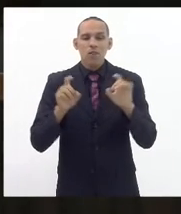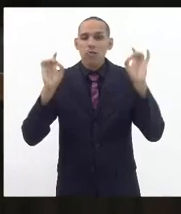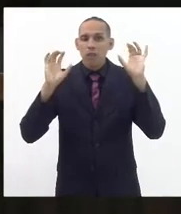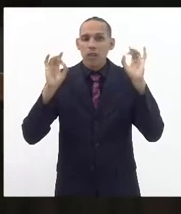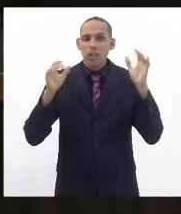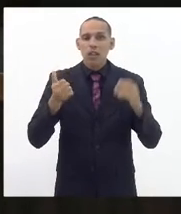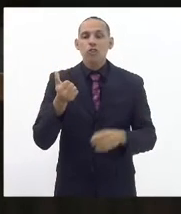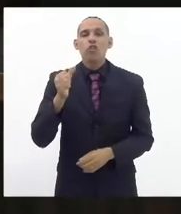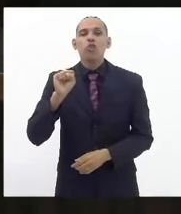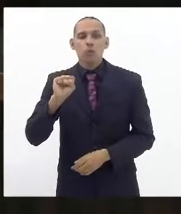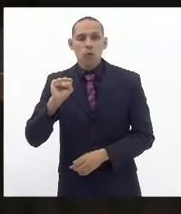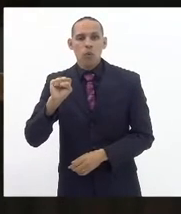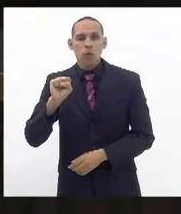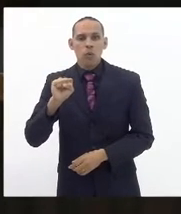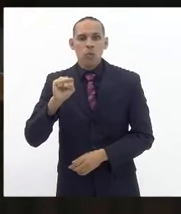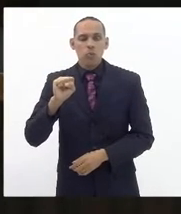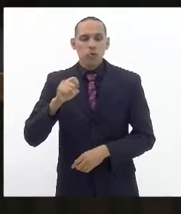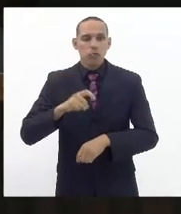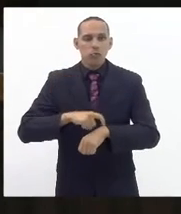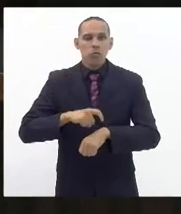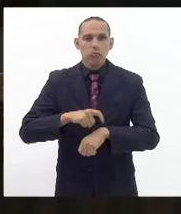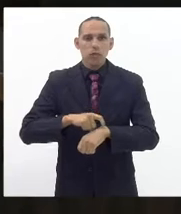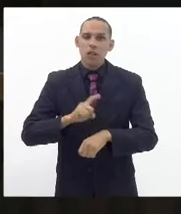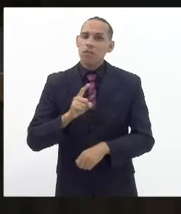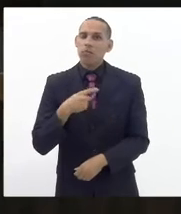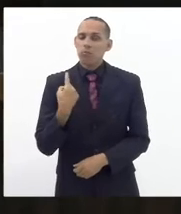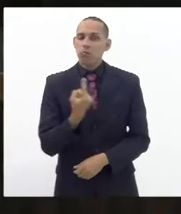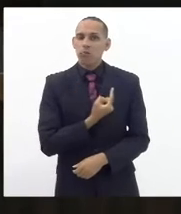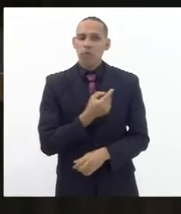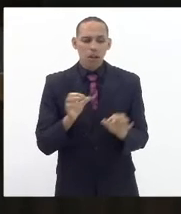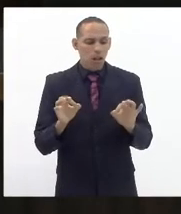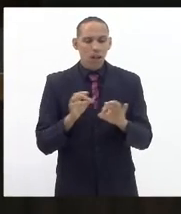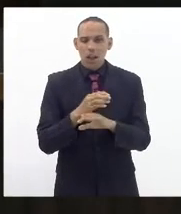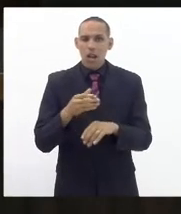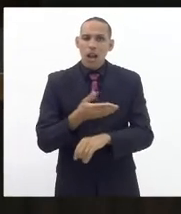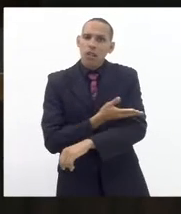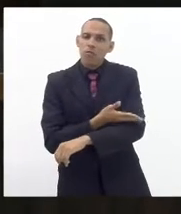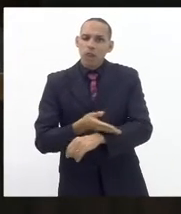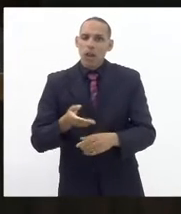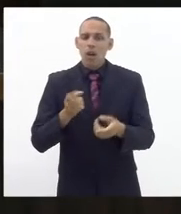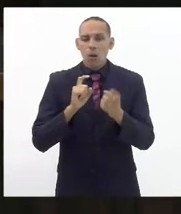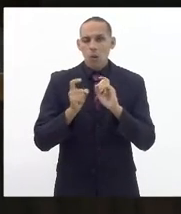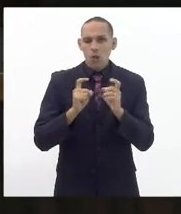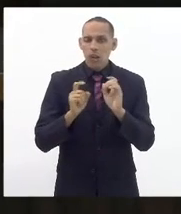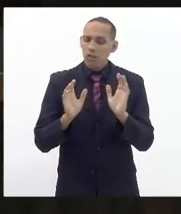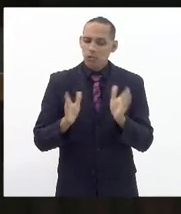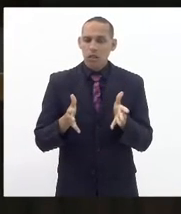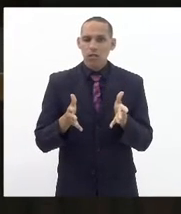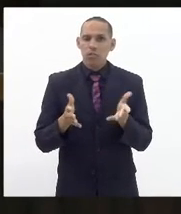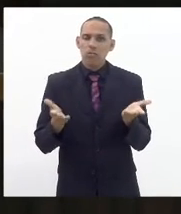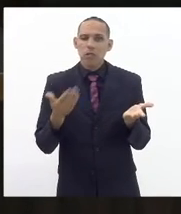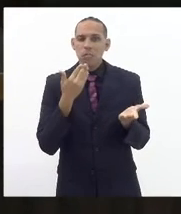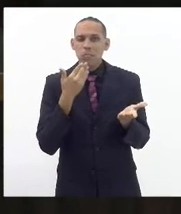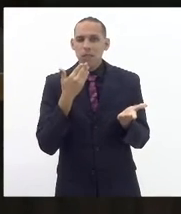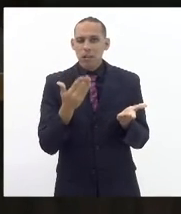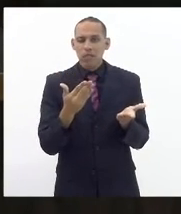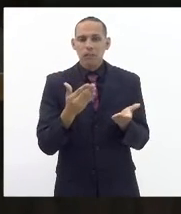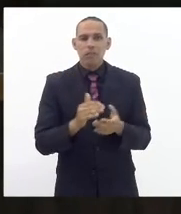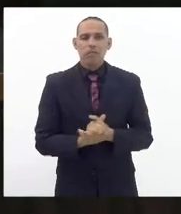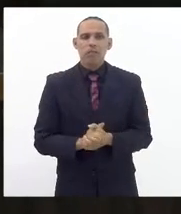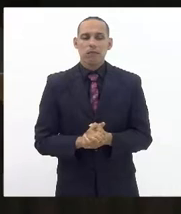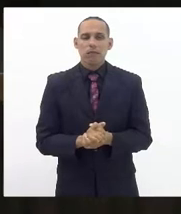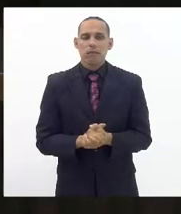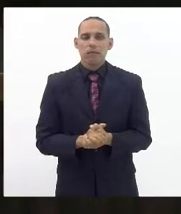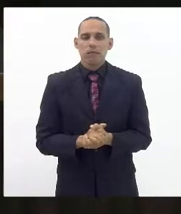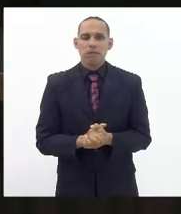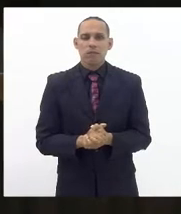seria às 18 horas. E como nós já concluímos a sessão ordinária, pedi aí